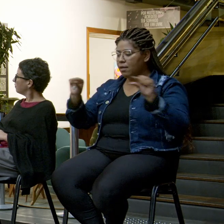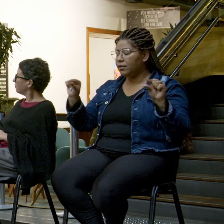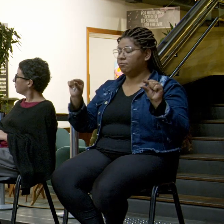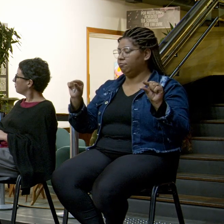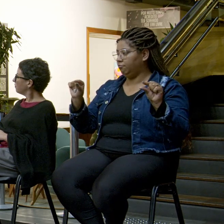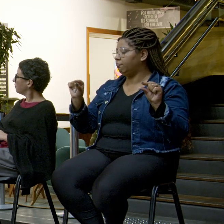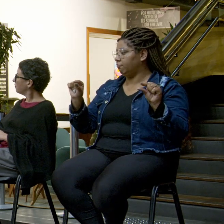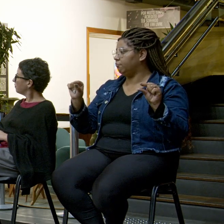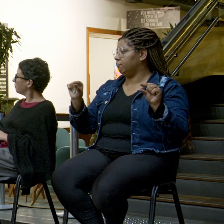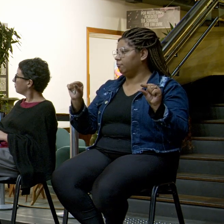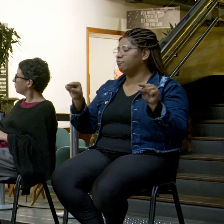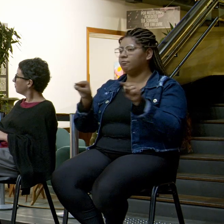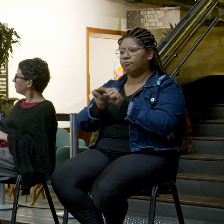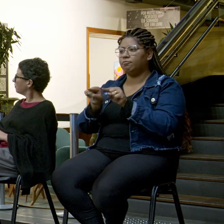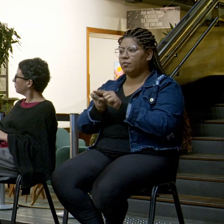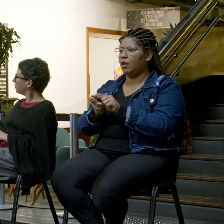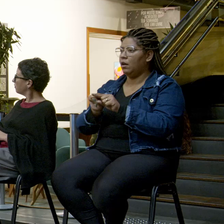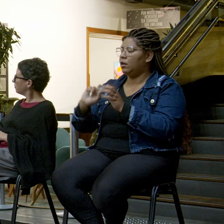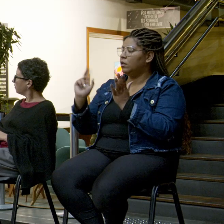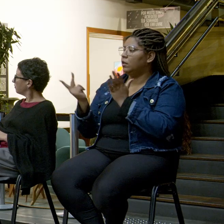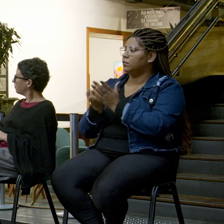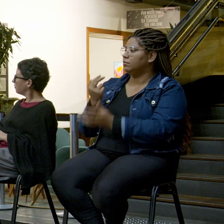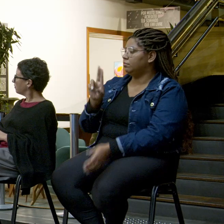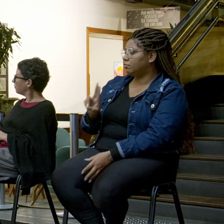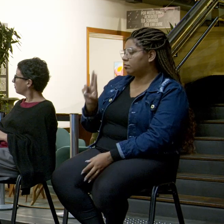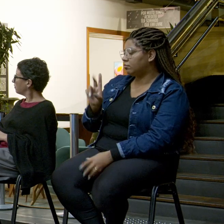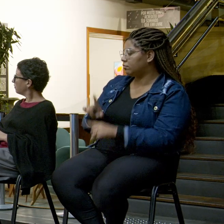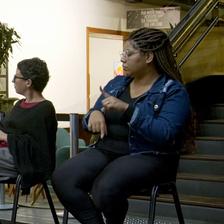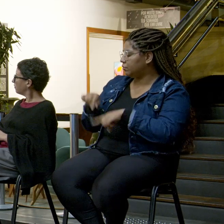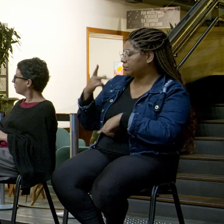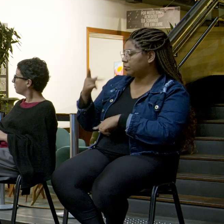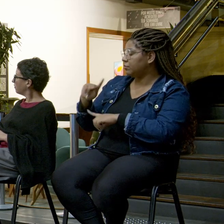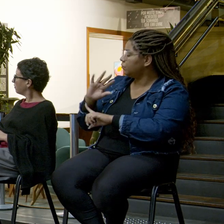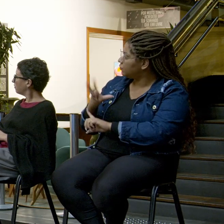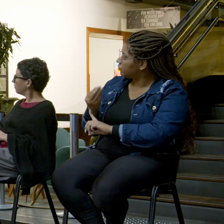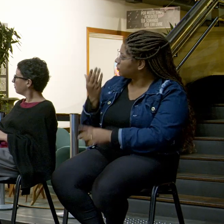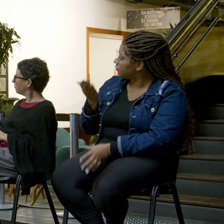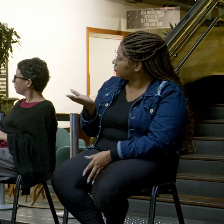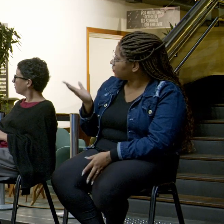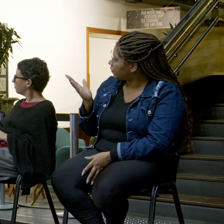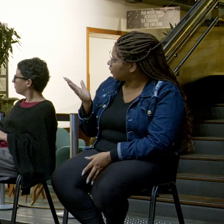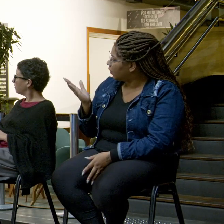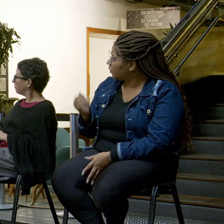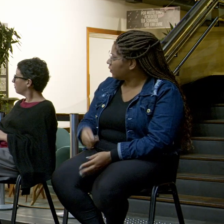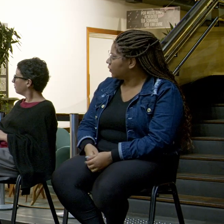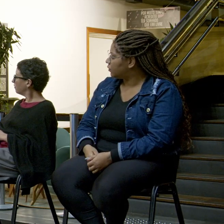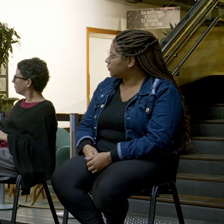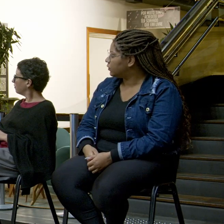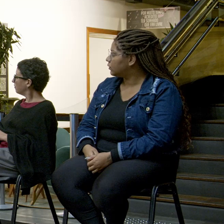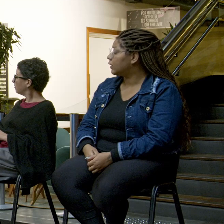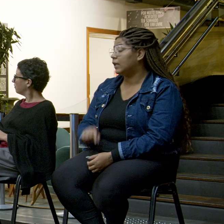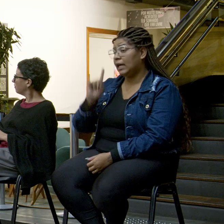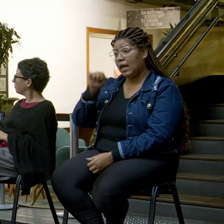que também é um elemento que aparece o tempo inteiro no trabalho da Ana, como um